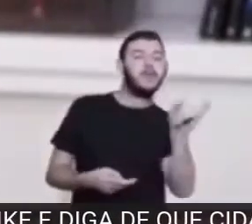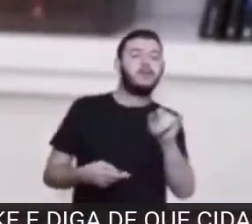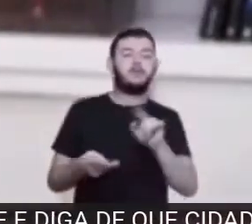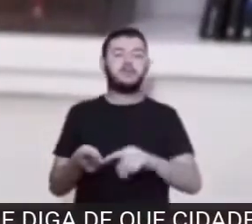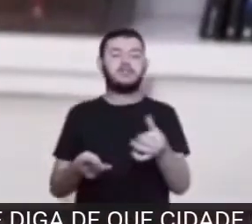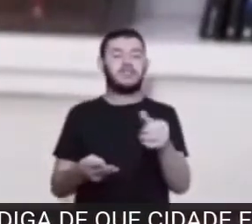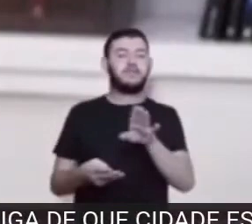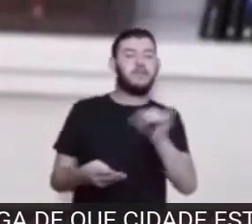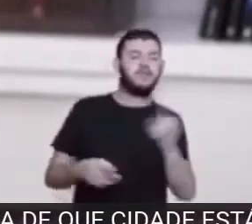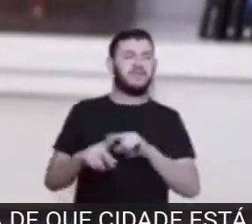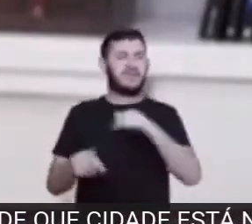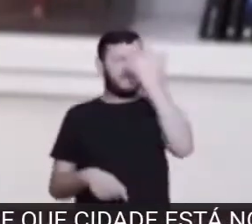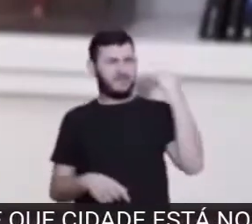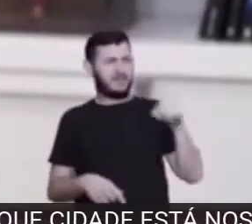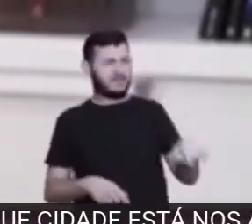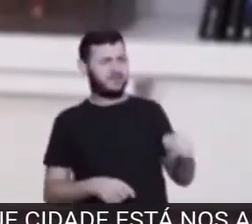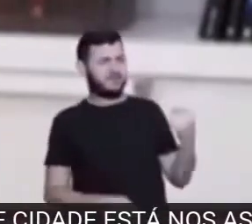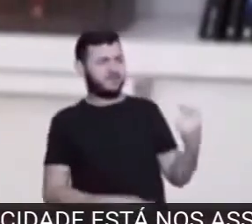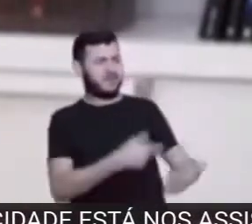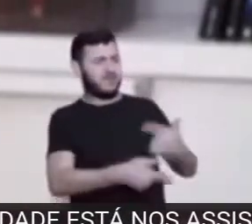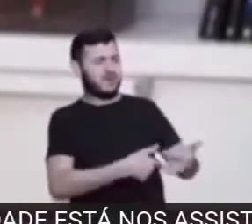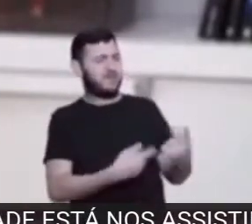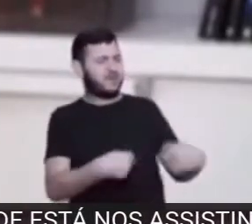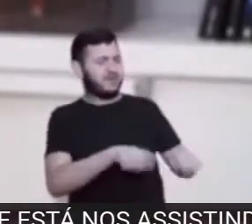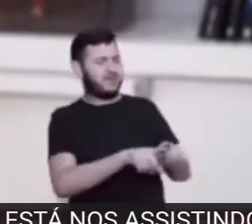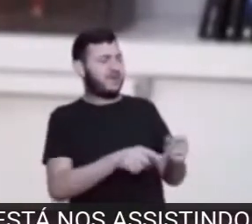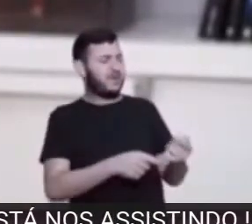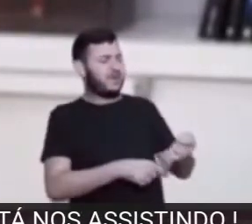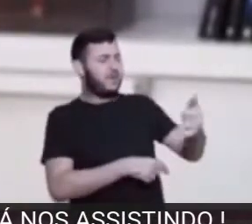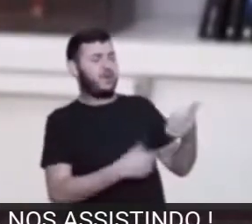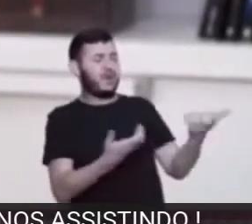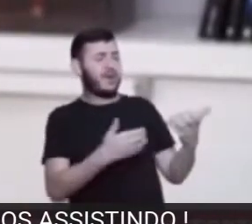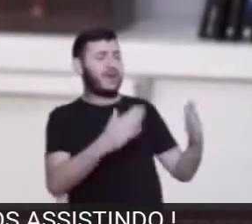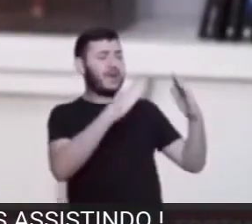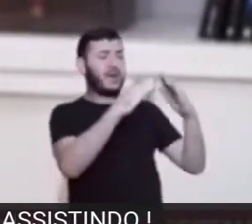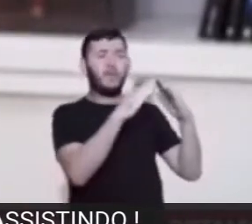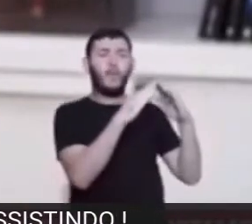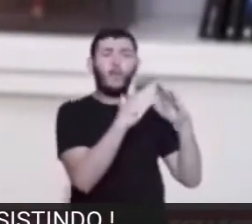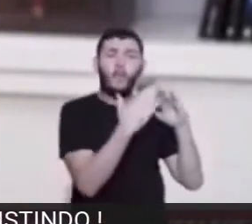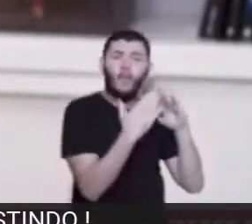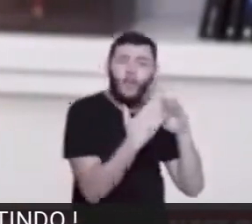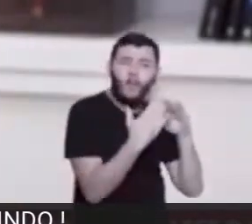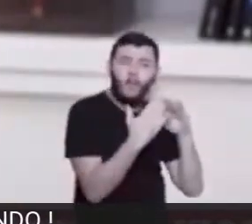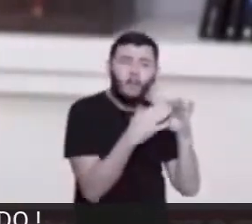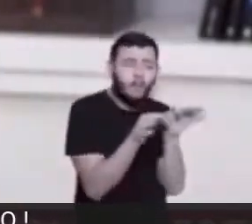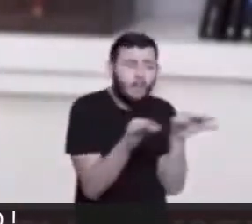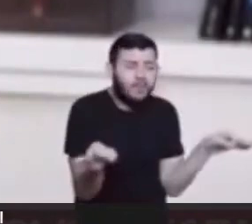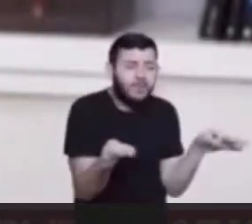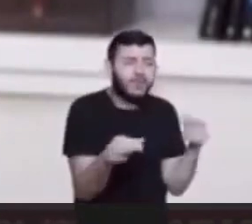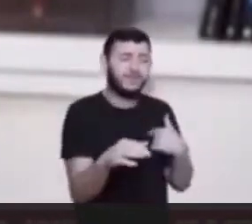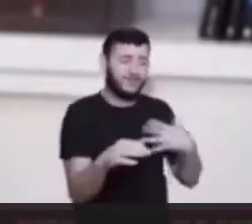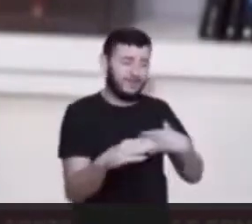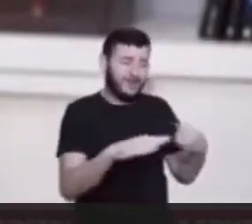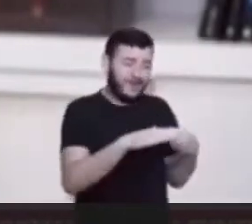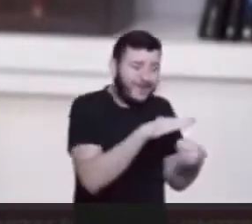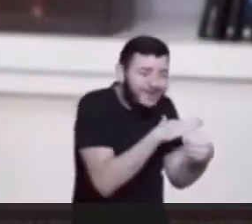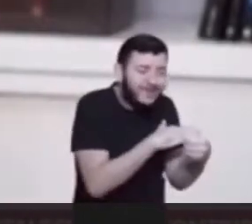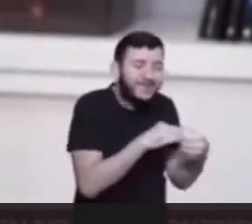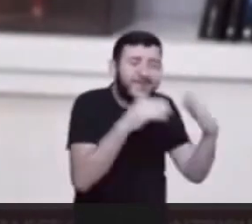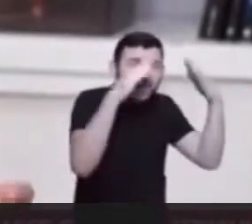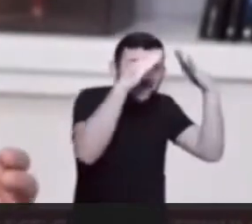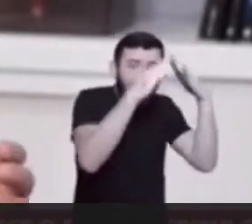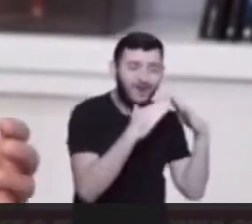precisa pouco. Ele quer uma casinha pequena para ele morar com o filho dele. Ele quer um empregozinho para ele trabalhar e ter um